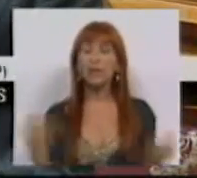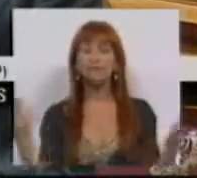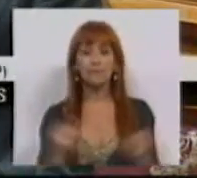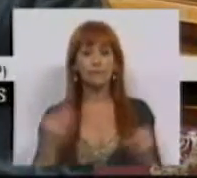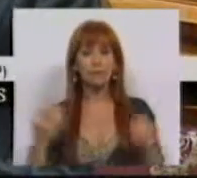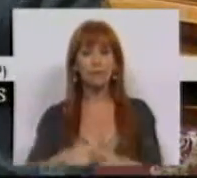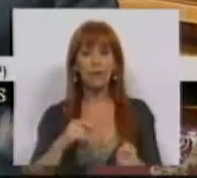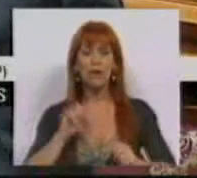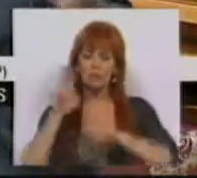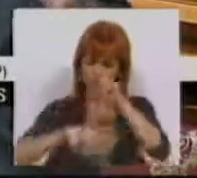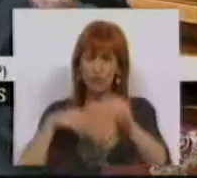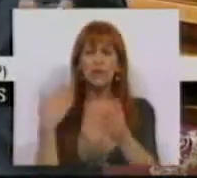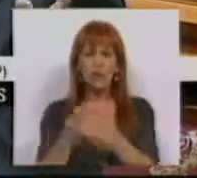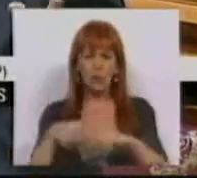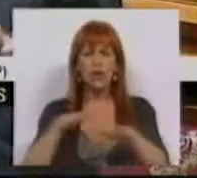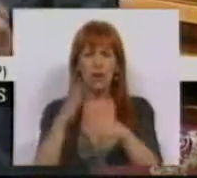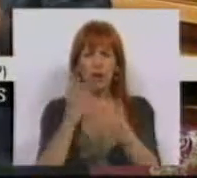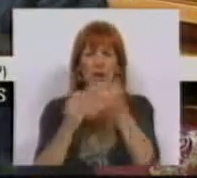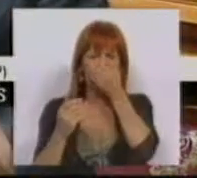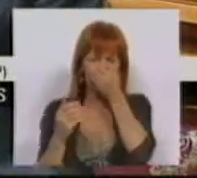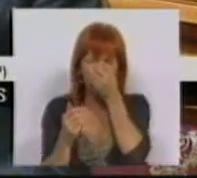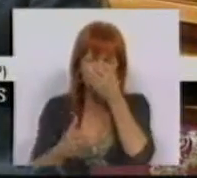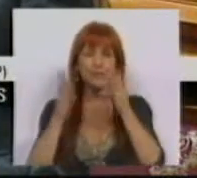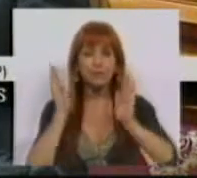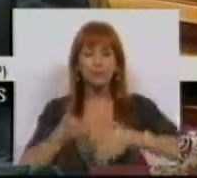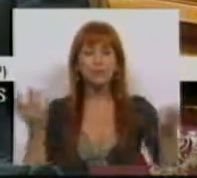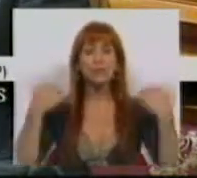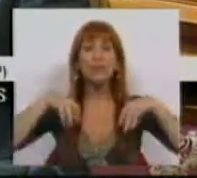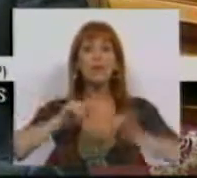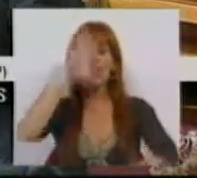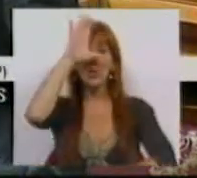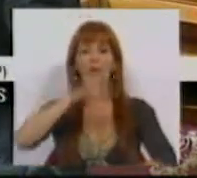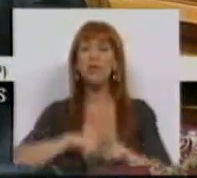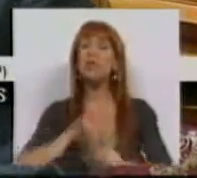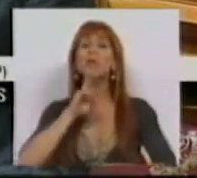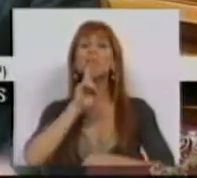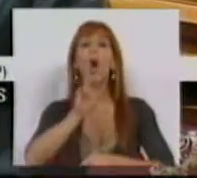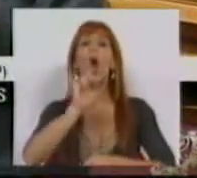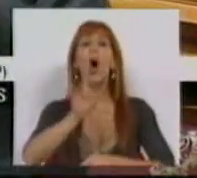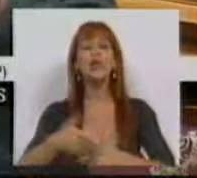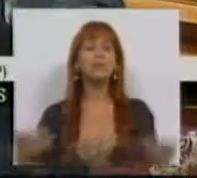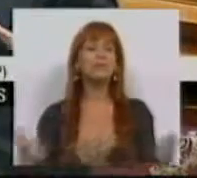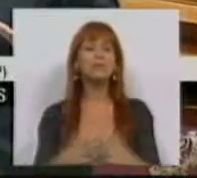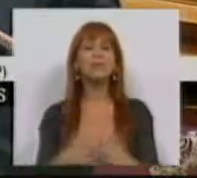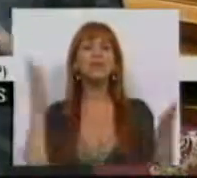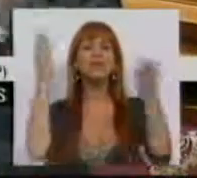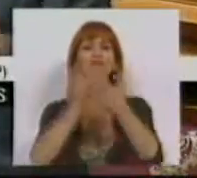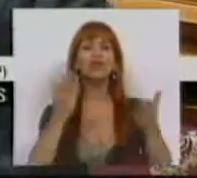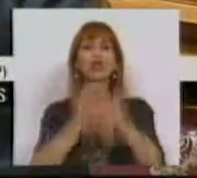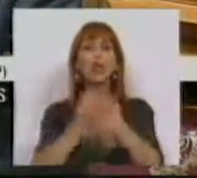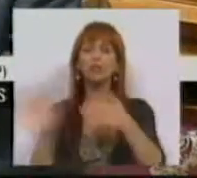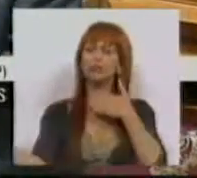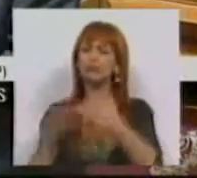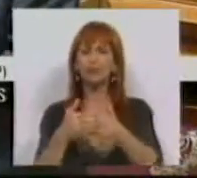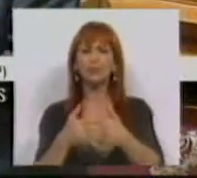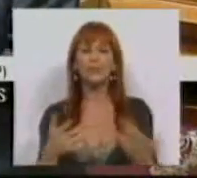certeza, de modernizar a sua rede escolar. Precisa. Mas o Governo, aquilo que responde, é escolas para